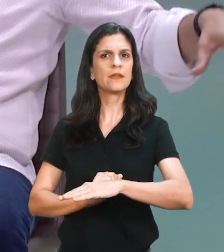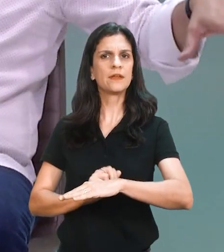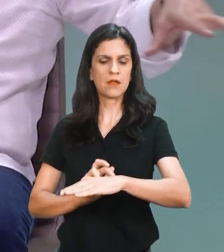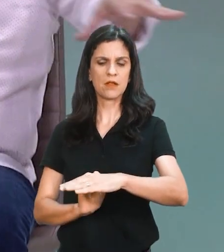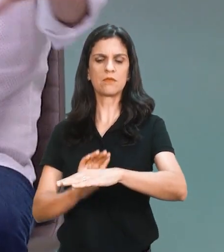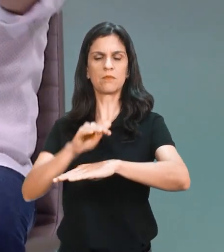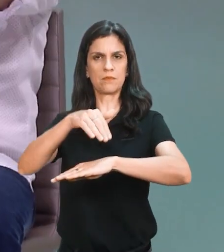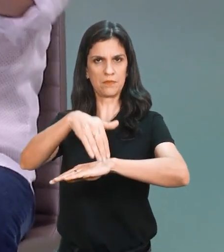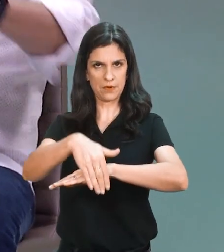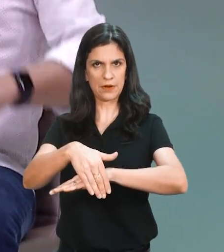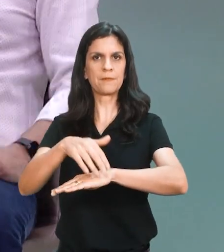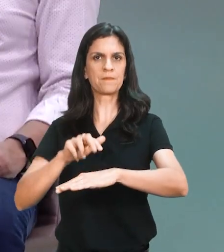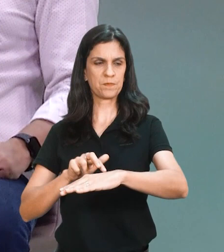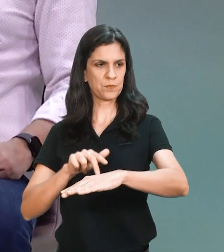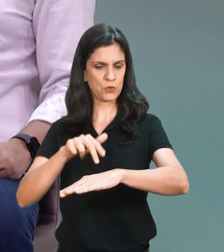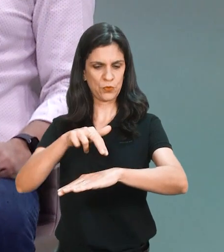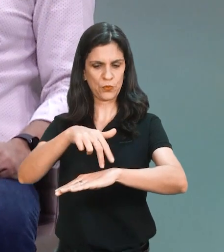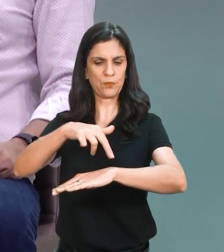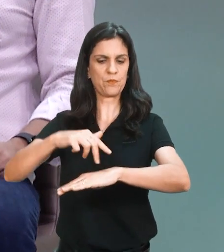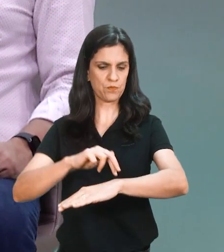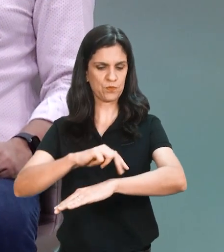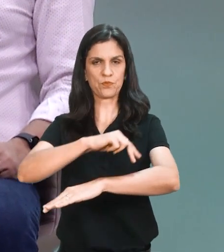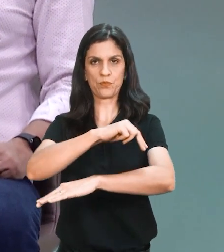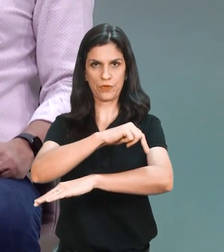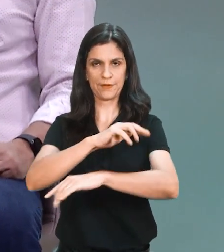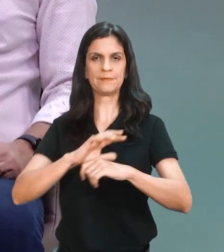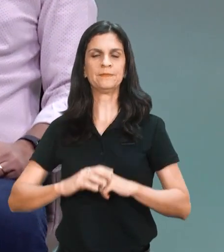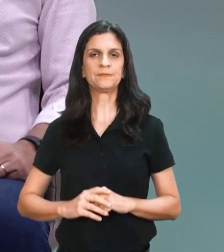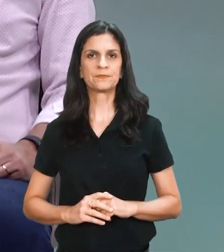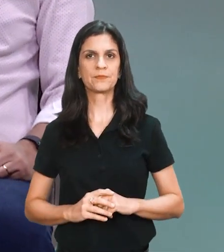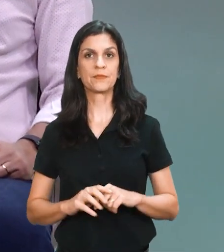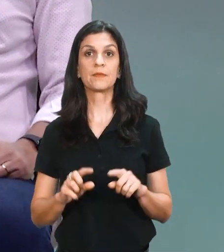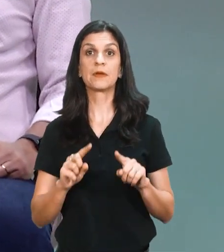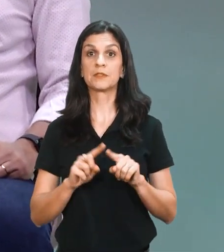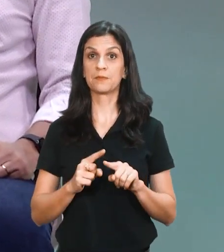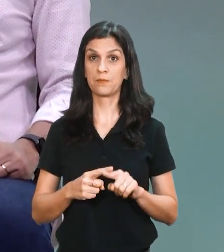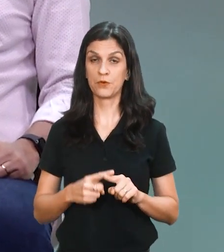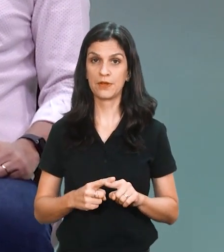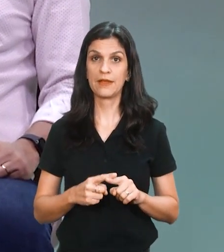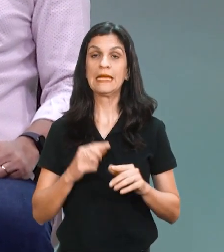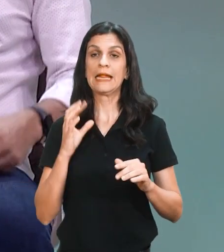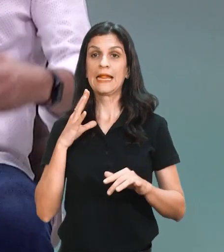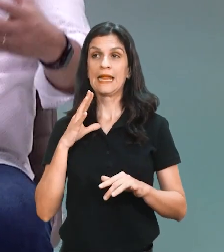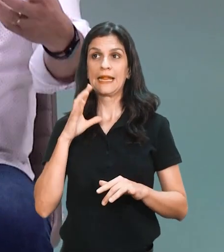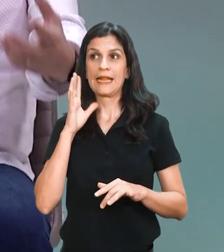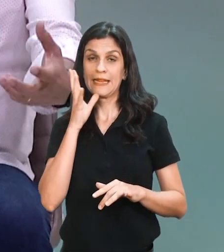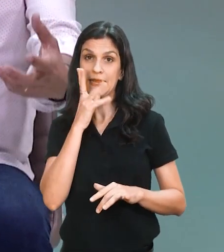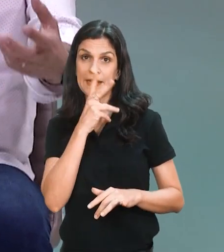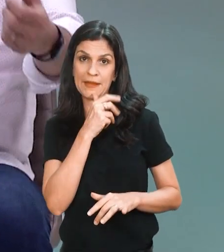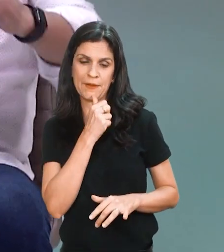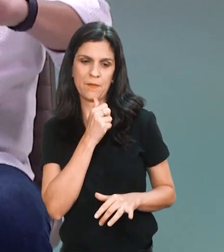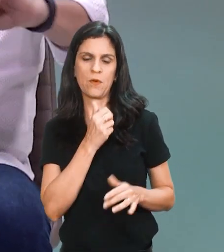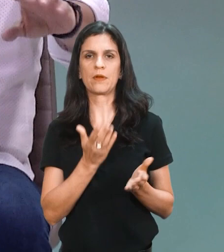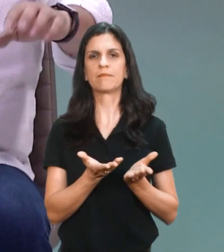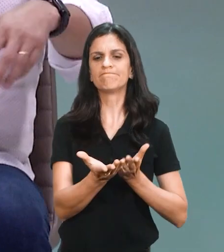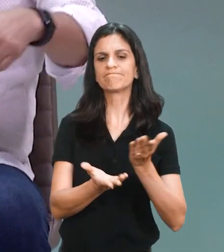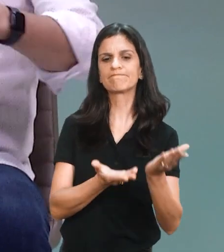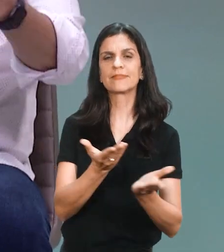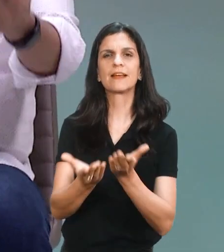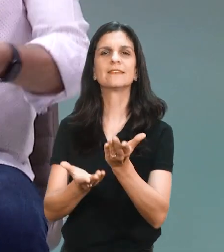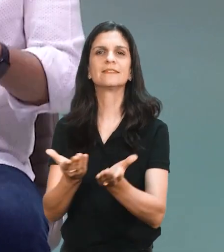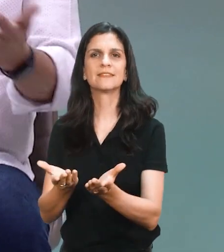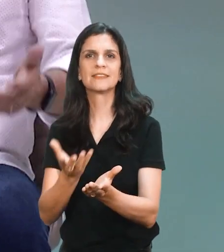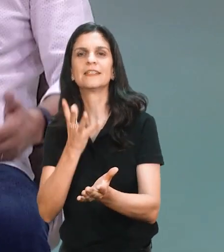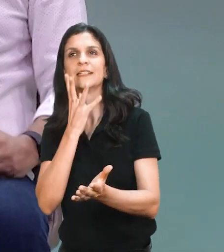das plataformas elevadas para pedestre. Por quê? Porque a licitação ainda, a pessoa que fazia, entregou